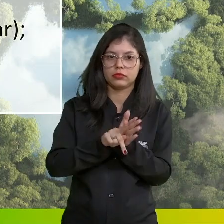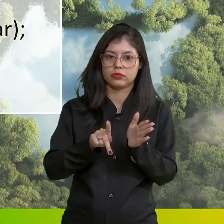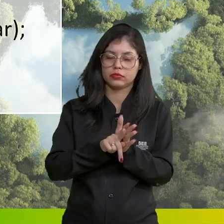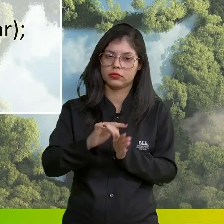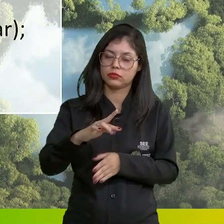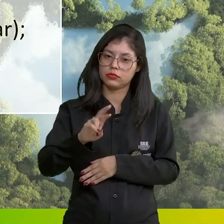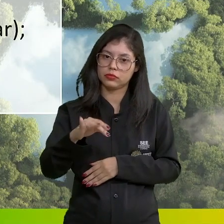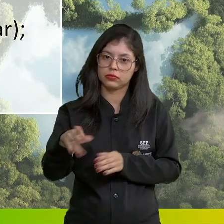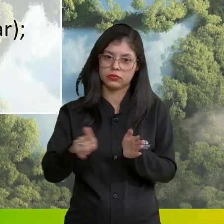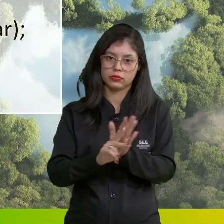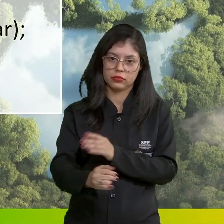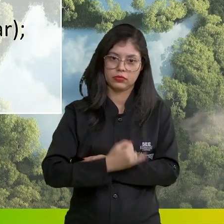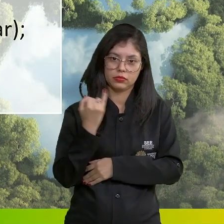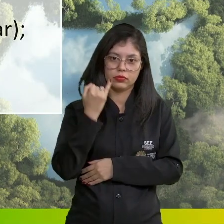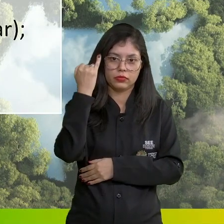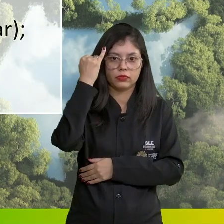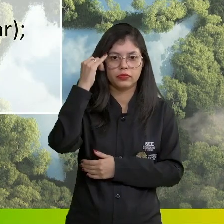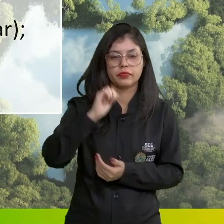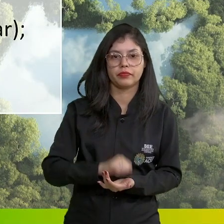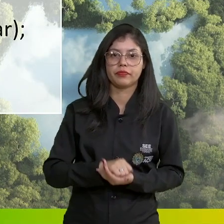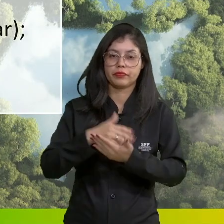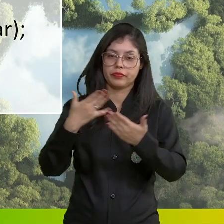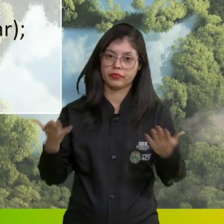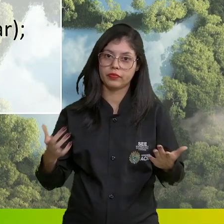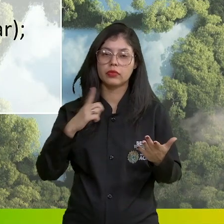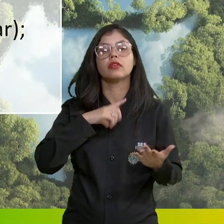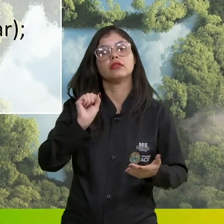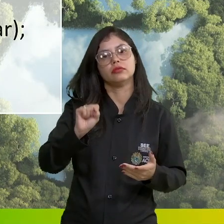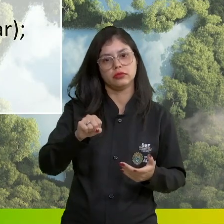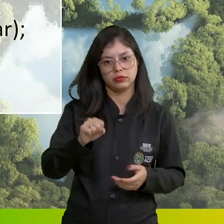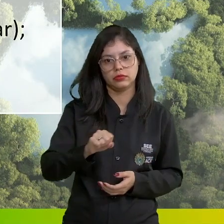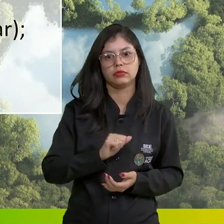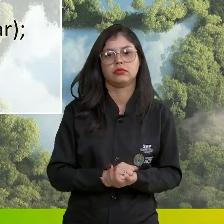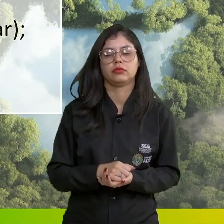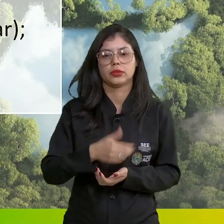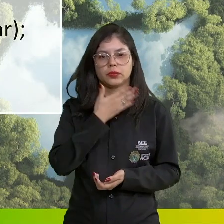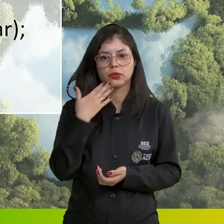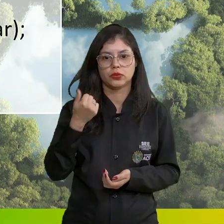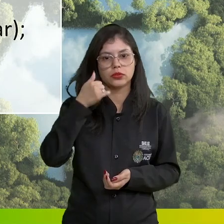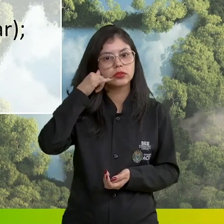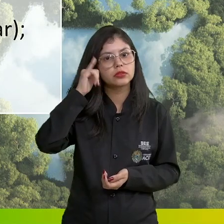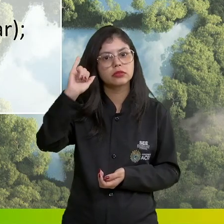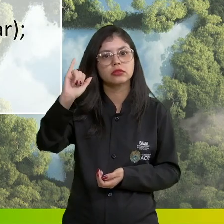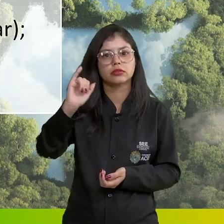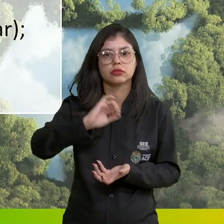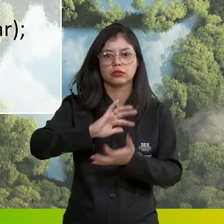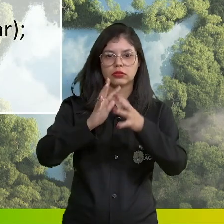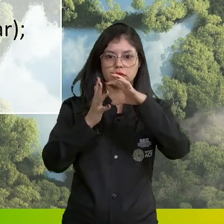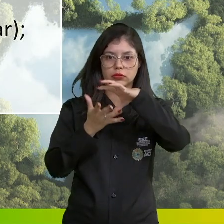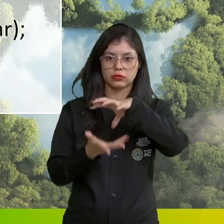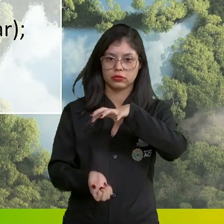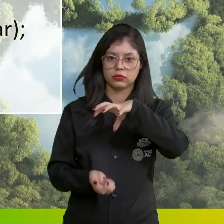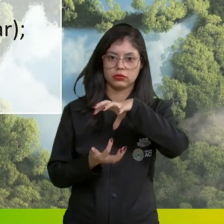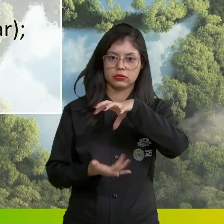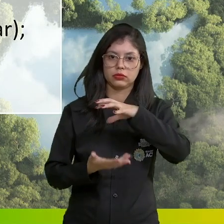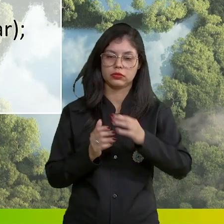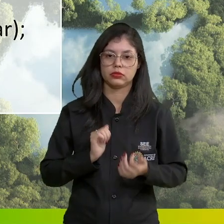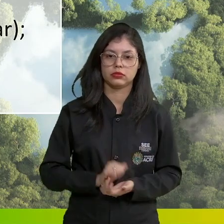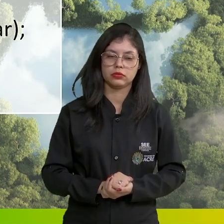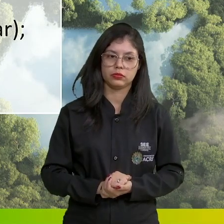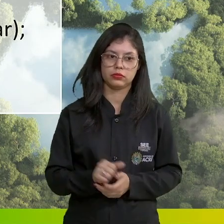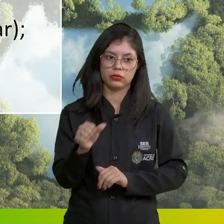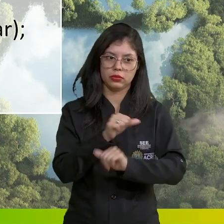ambientais eficazes. Ou seja, então tem solução aí para poder, né, melhorar